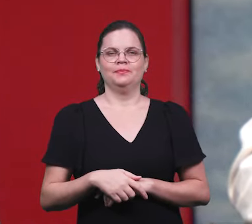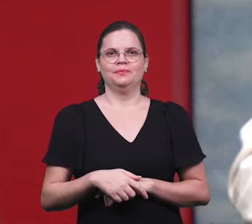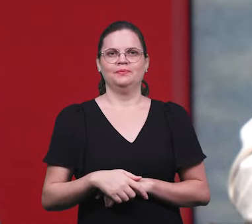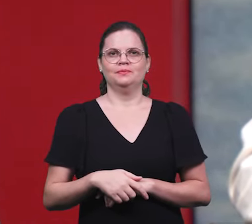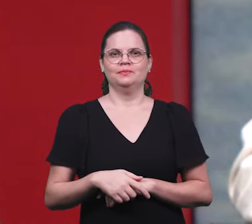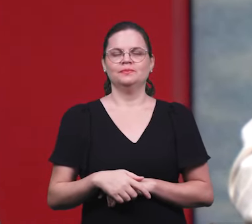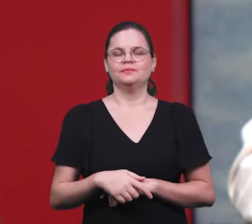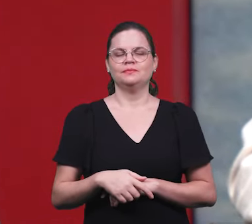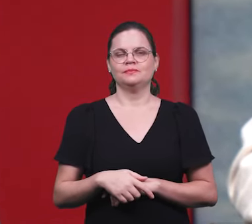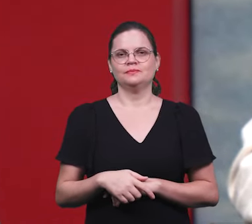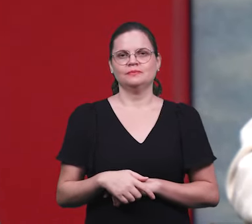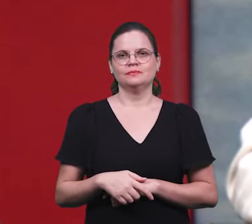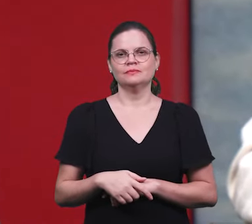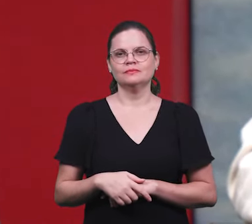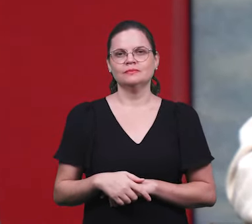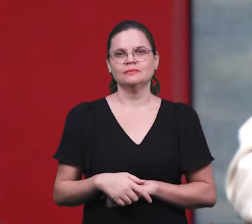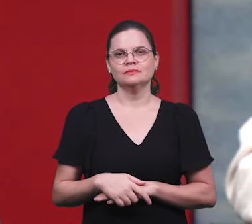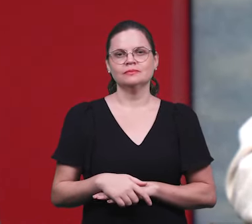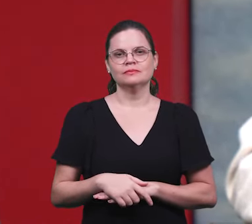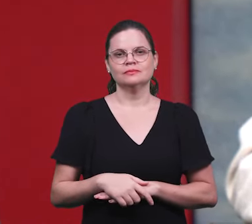nós devemos